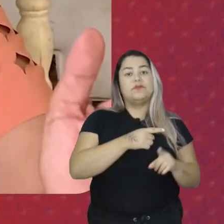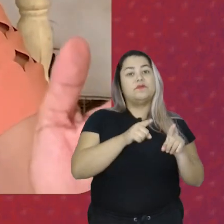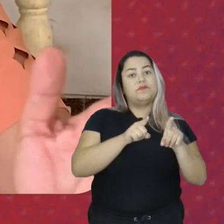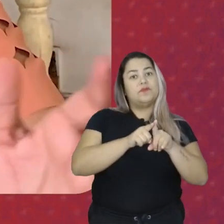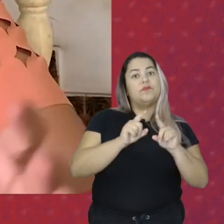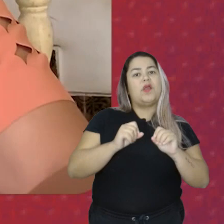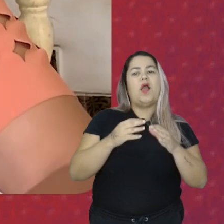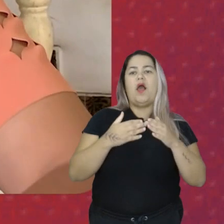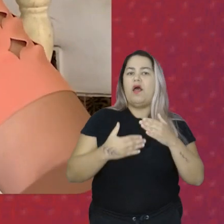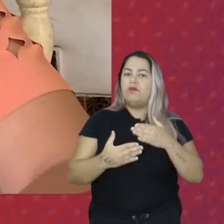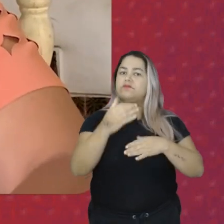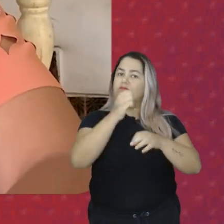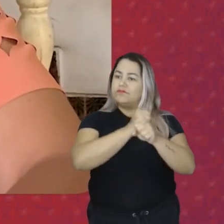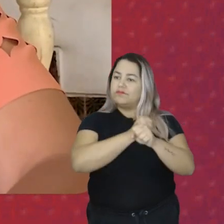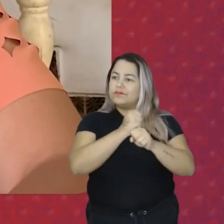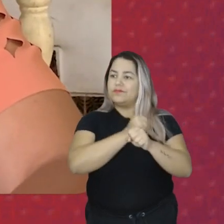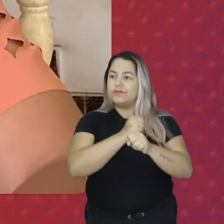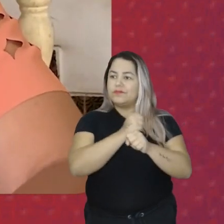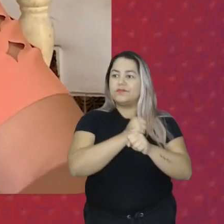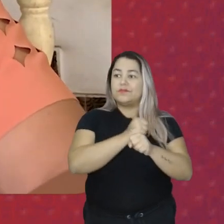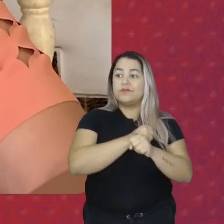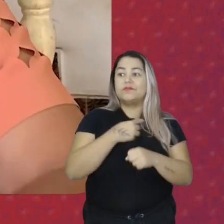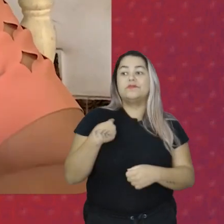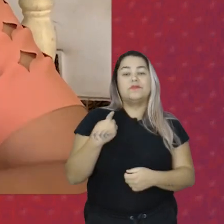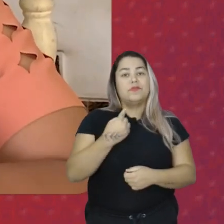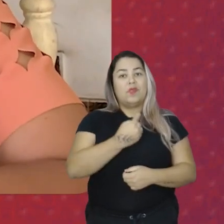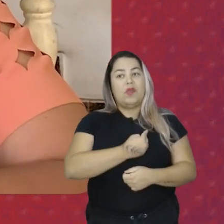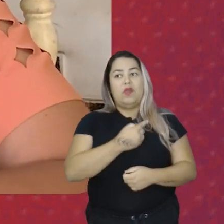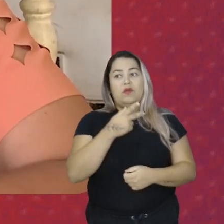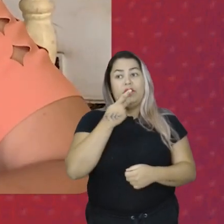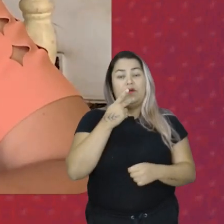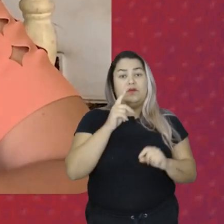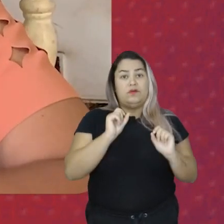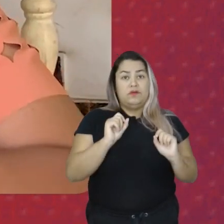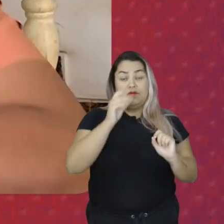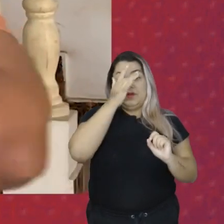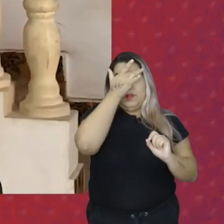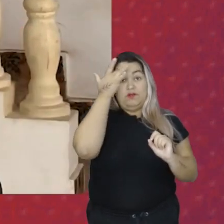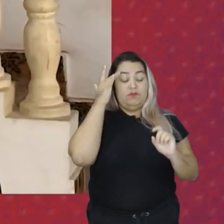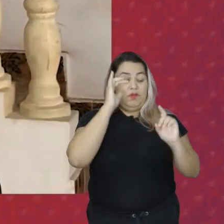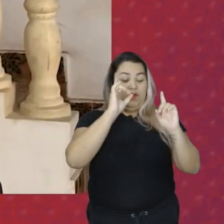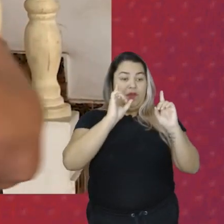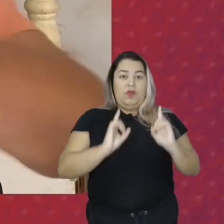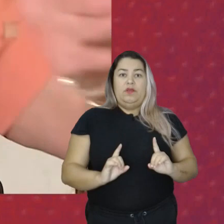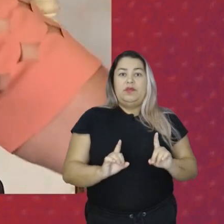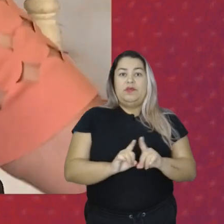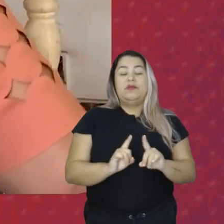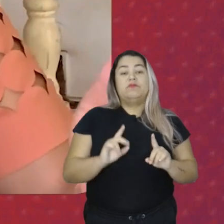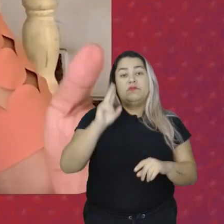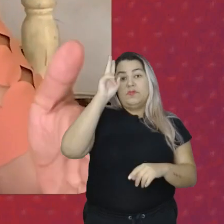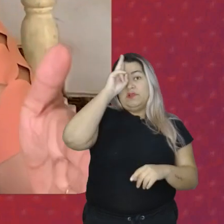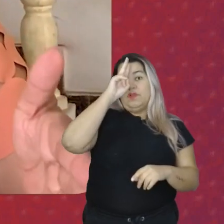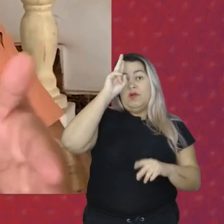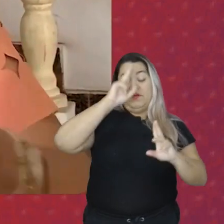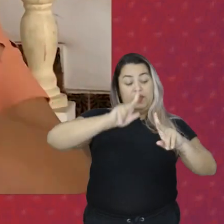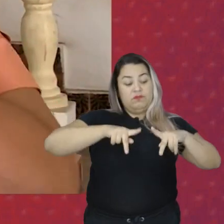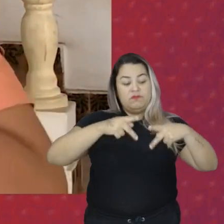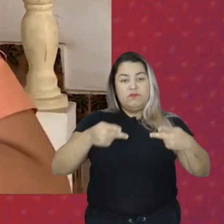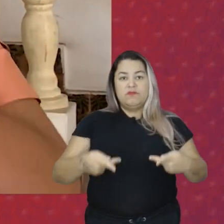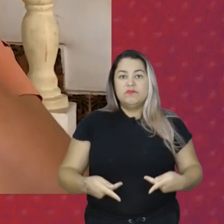passou ao longo dos anos, e quando a gente trata de pessoas com deficiência, a gente trata da história da